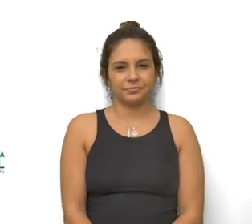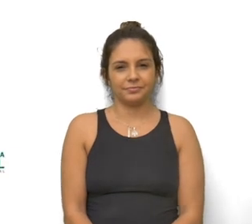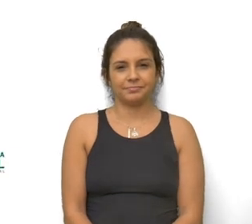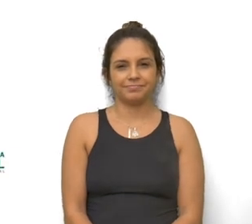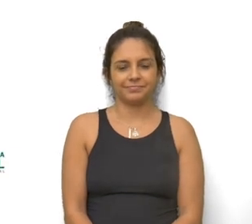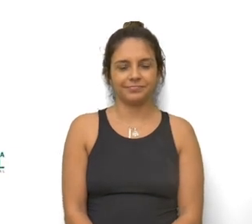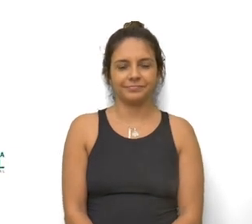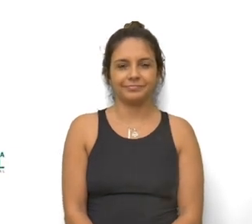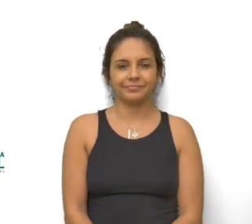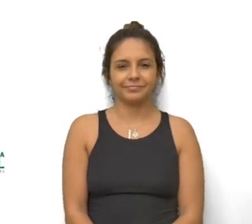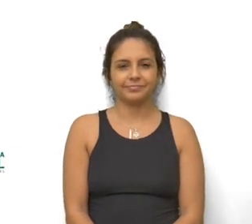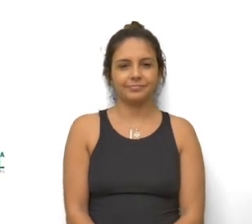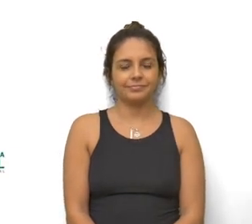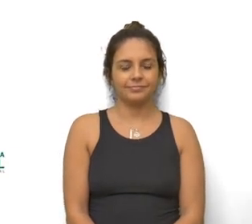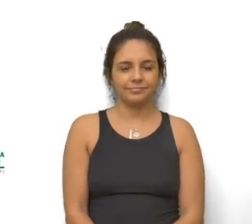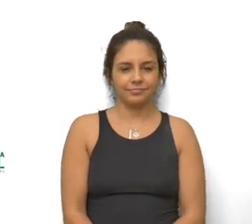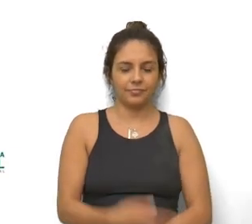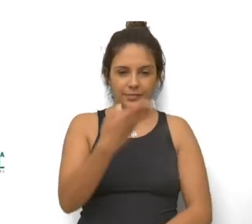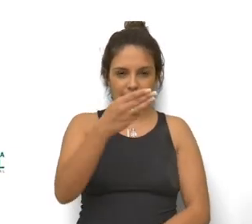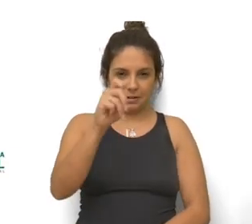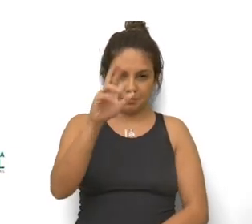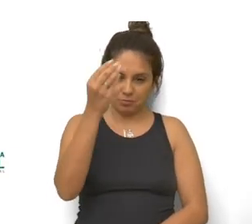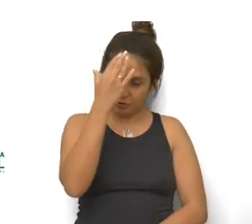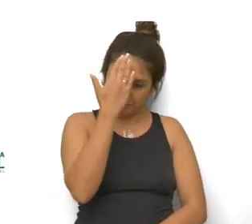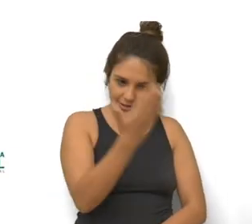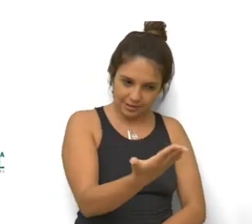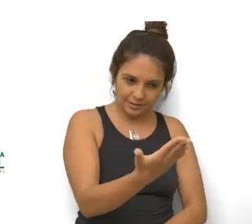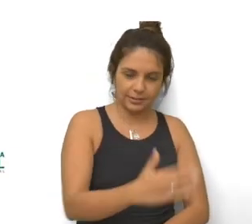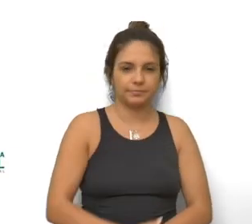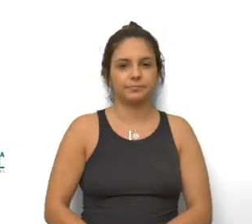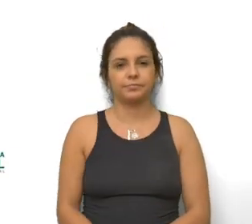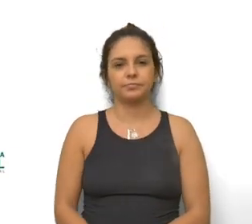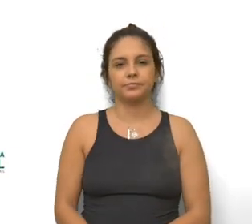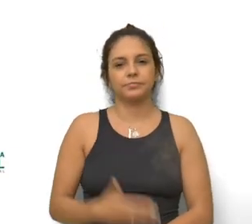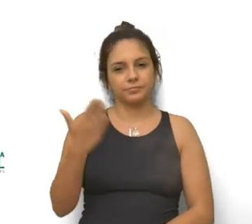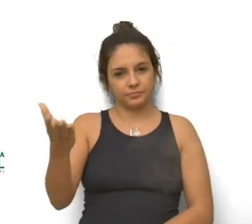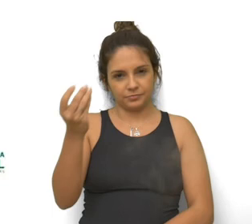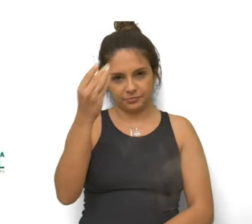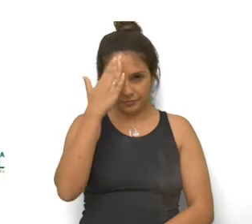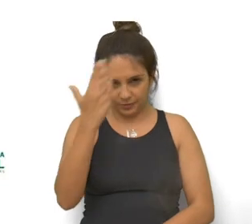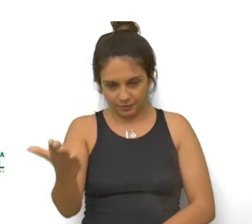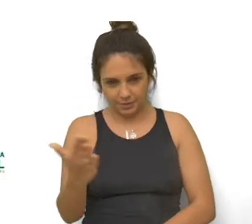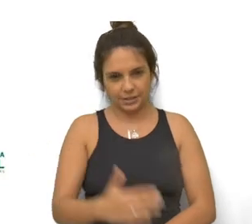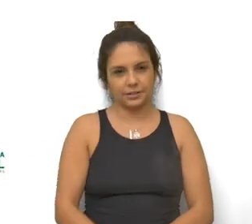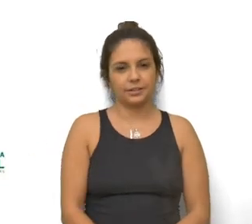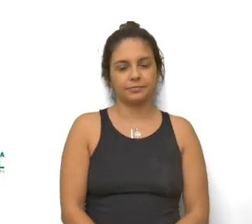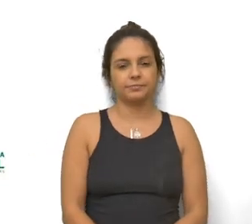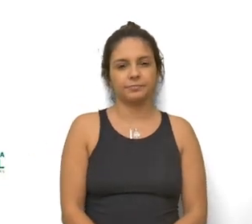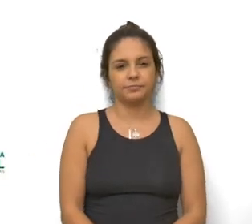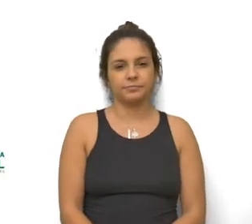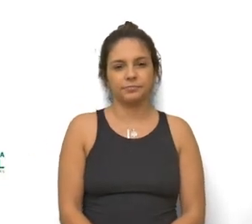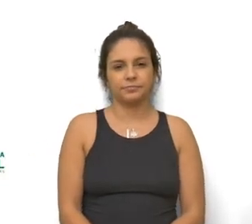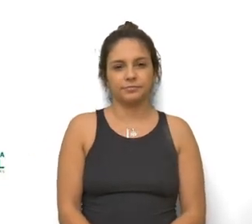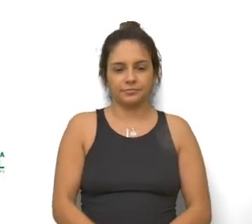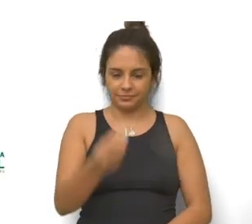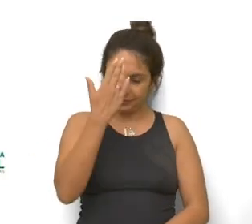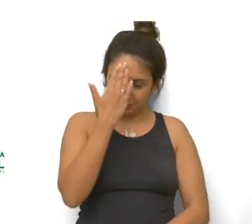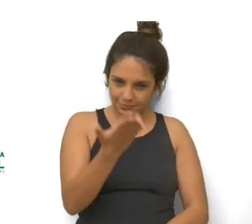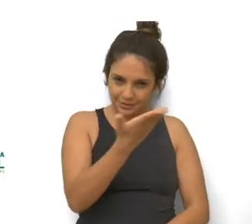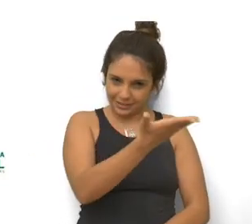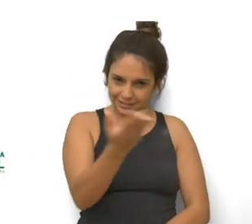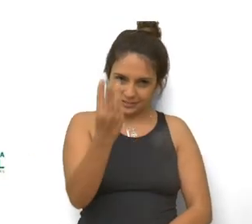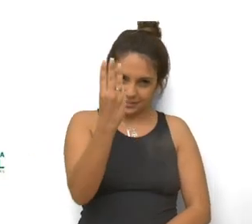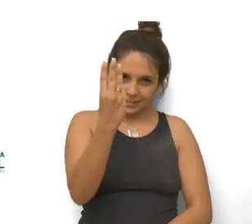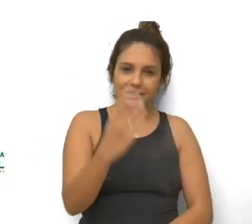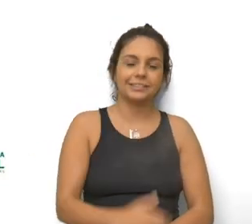Ai, ai. Marta, muito obrigado. Regina, muito obrigado. Mary Lu, muito